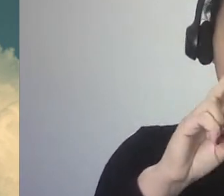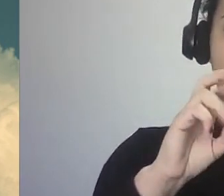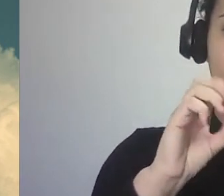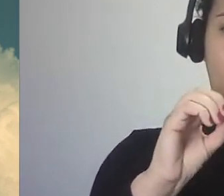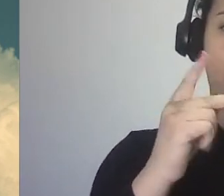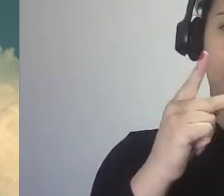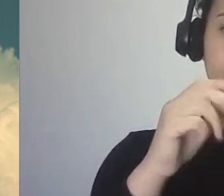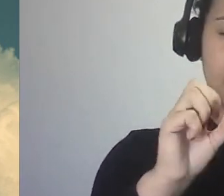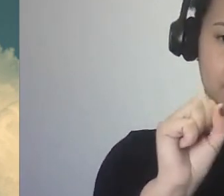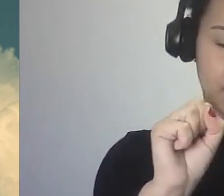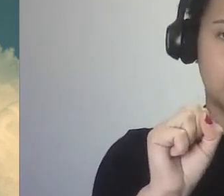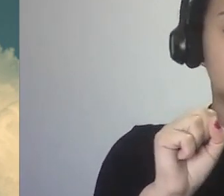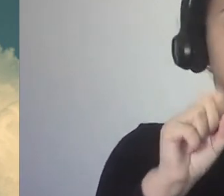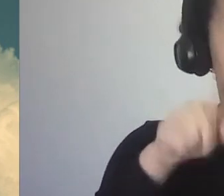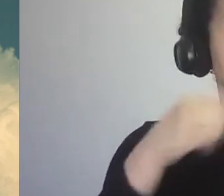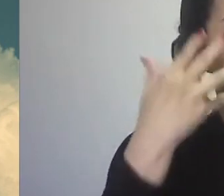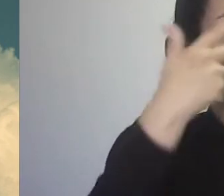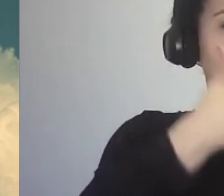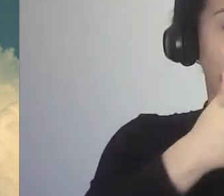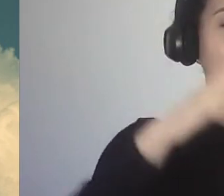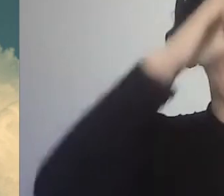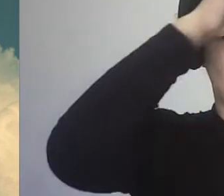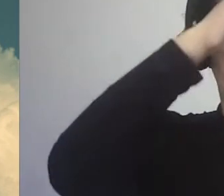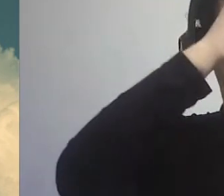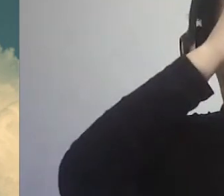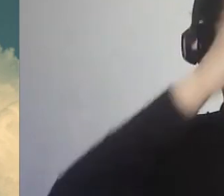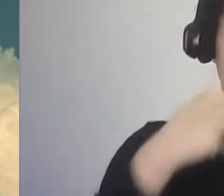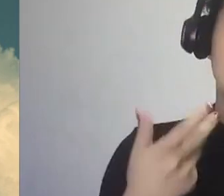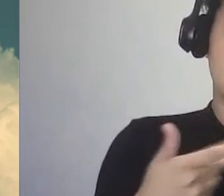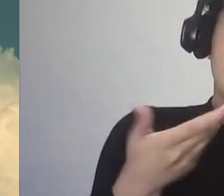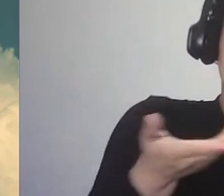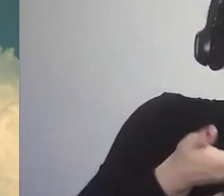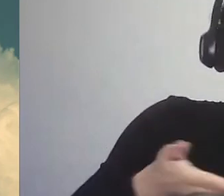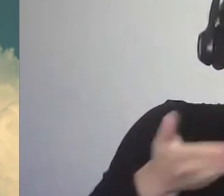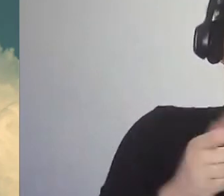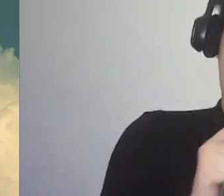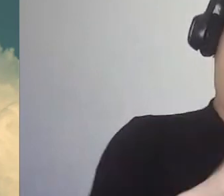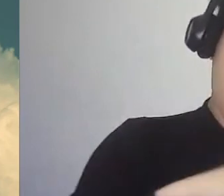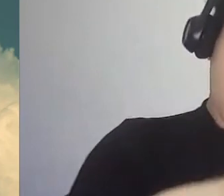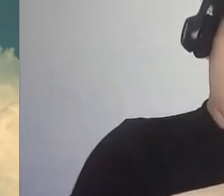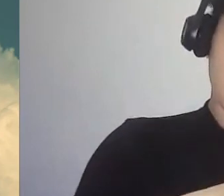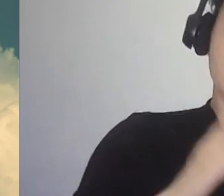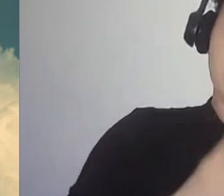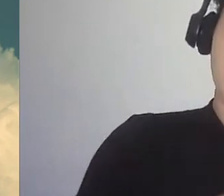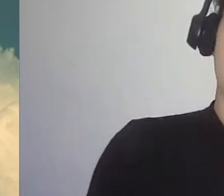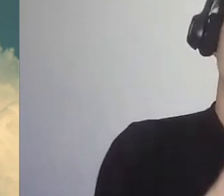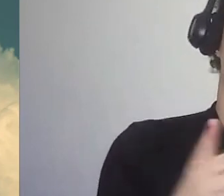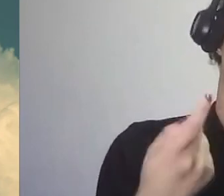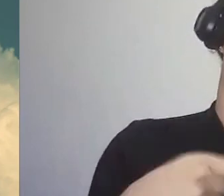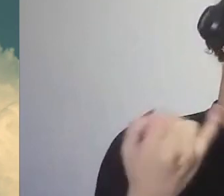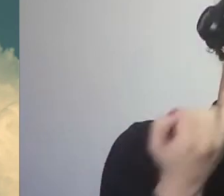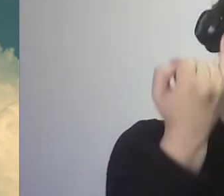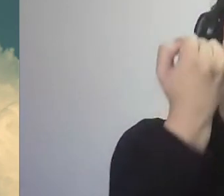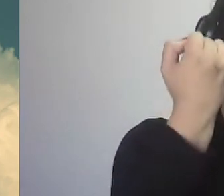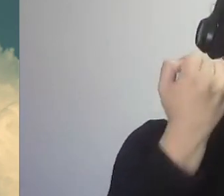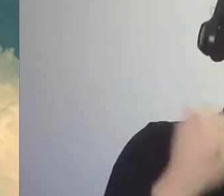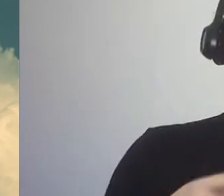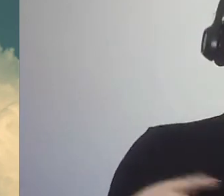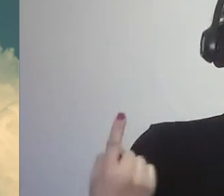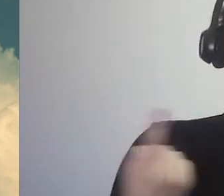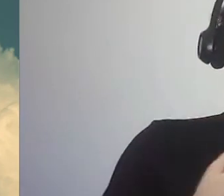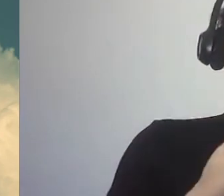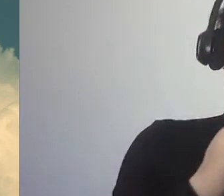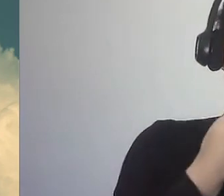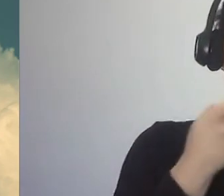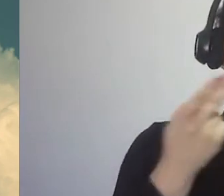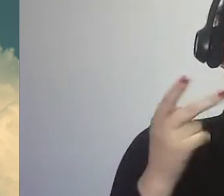volta subiu de Turvânia que você faz você mantém tá então quando eu falei ali do aspecto junto você vai habilidade então assim